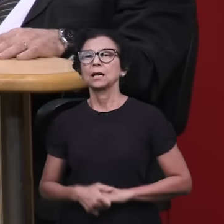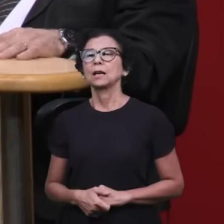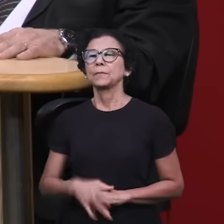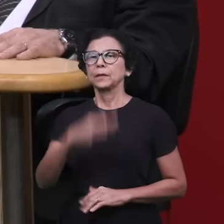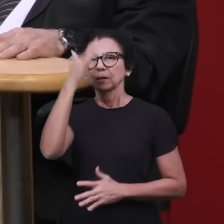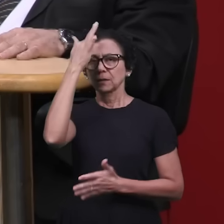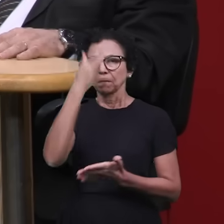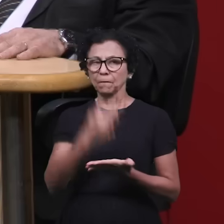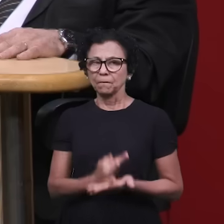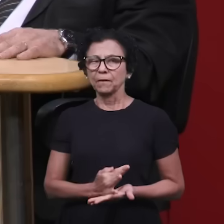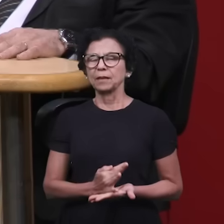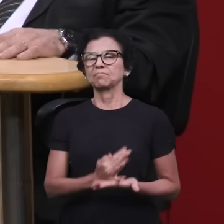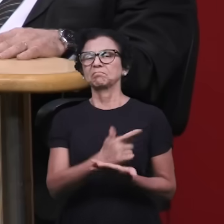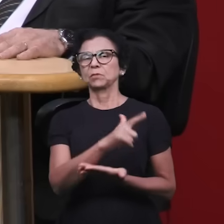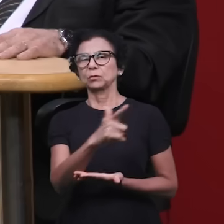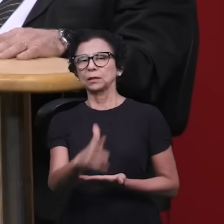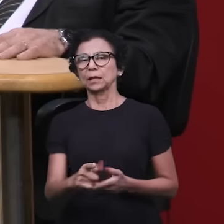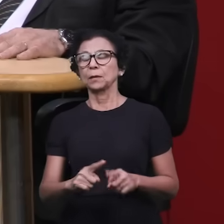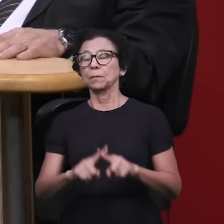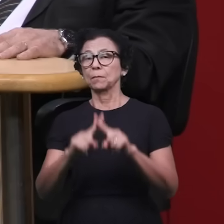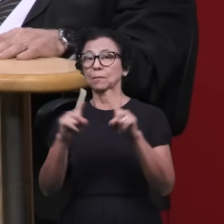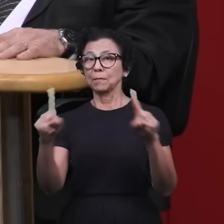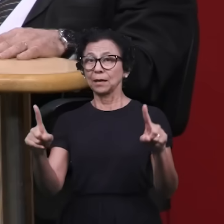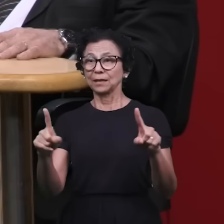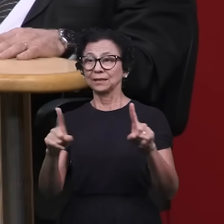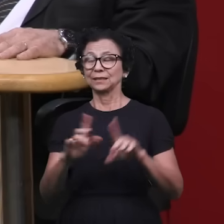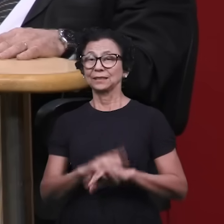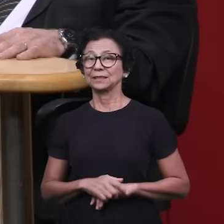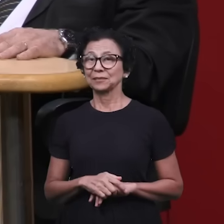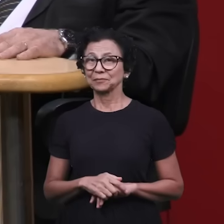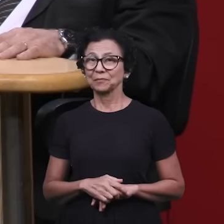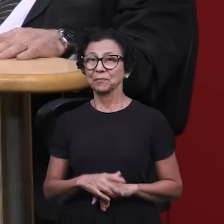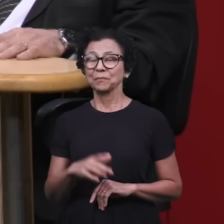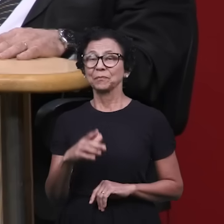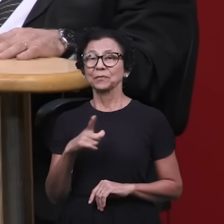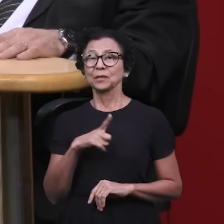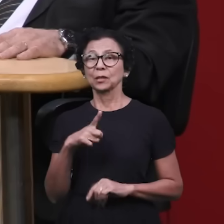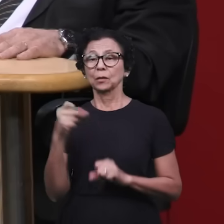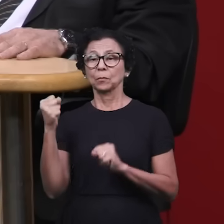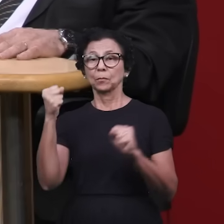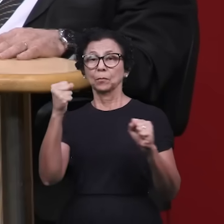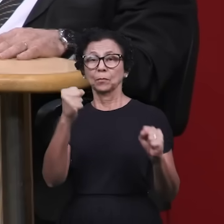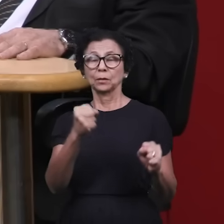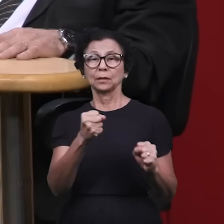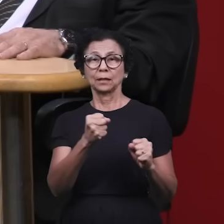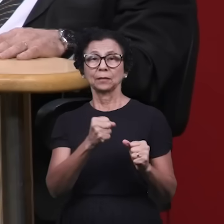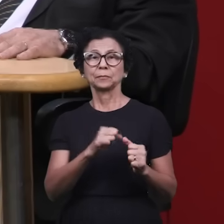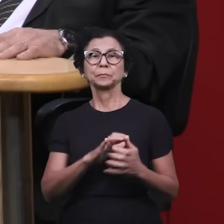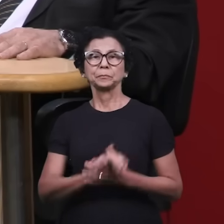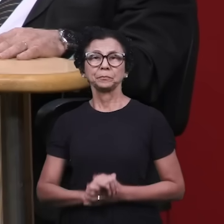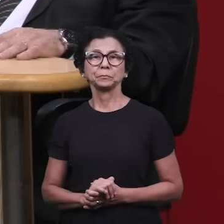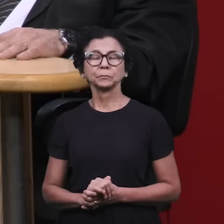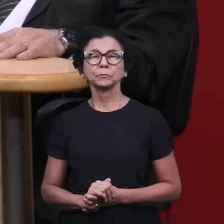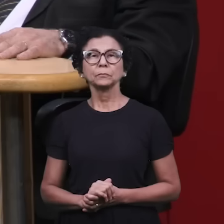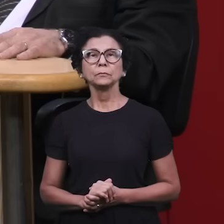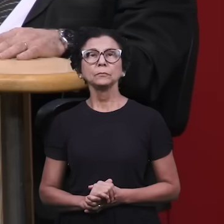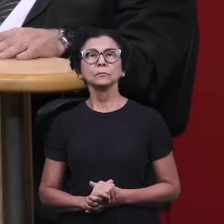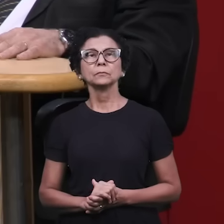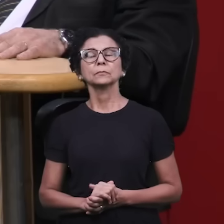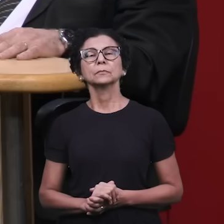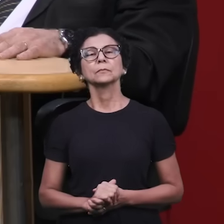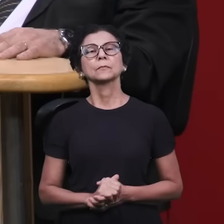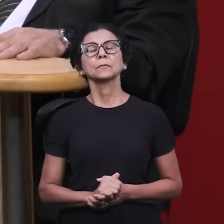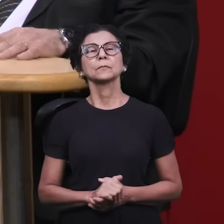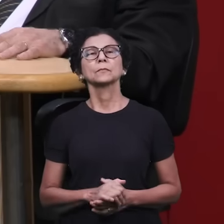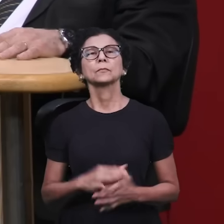lugar dela, aonde vão se aninhar o quê? Aquelas aves do céu. E agora, nisso aí, agora há o